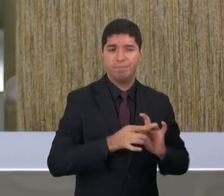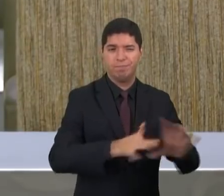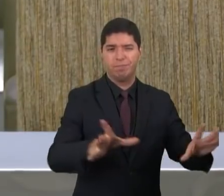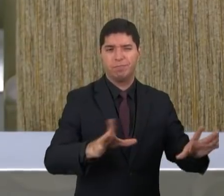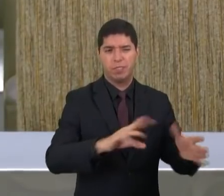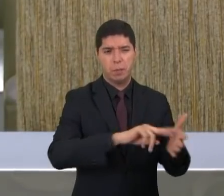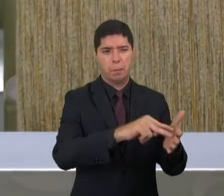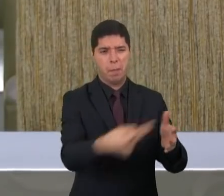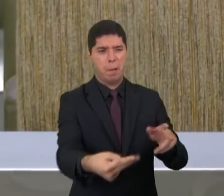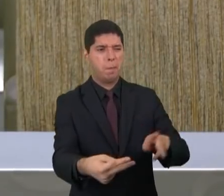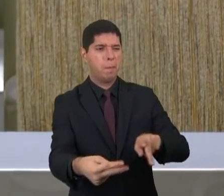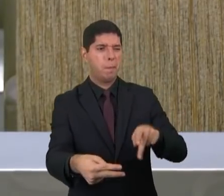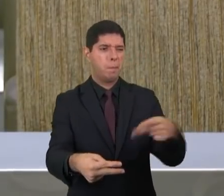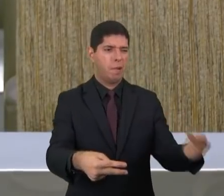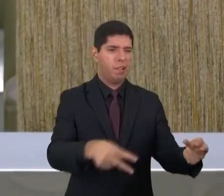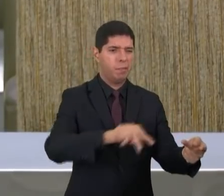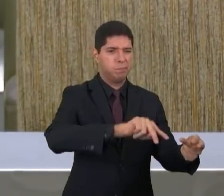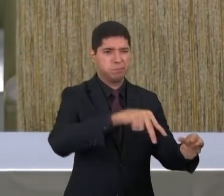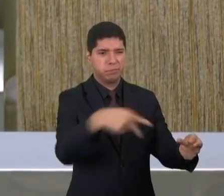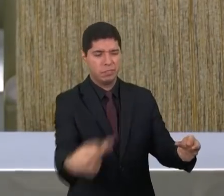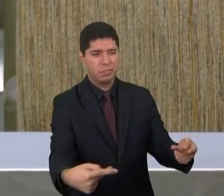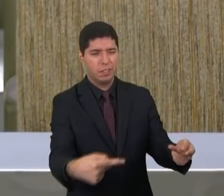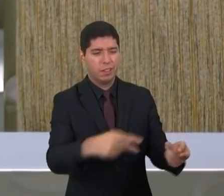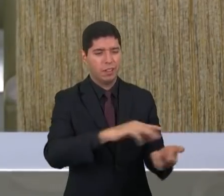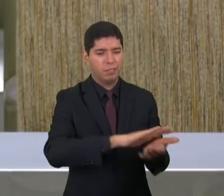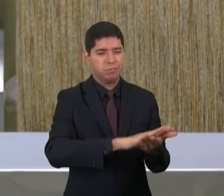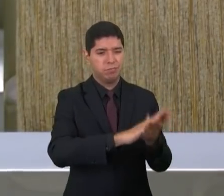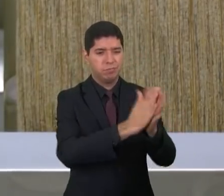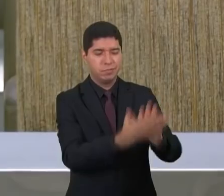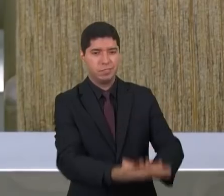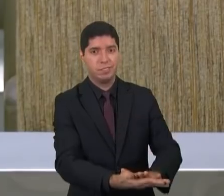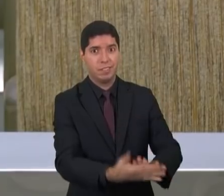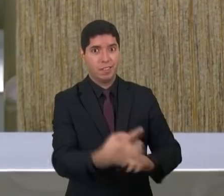e caíram, mas